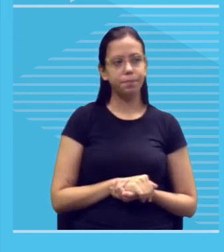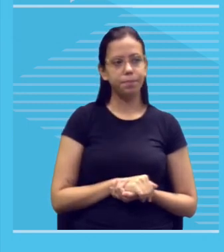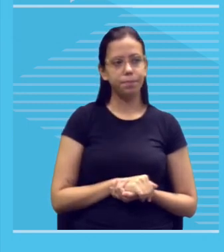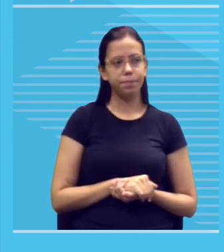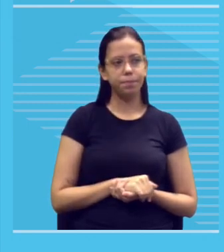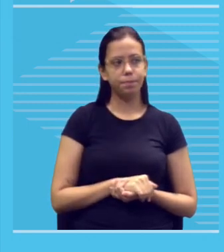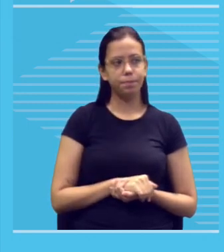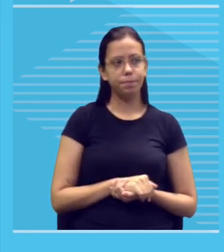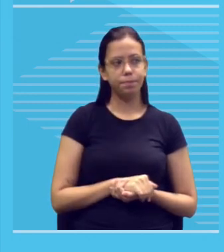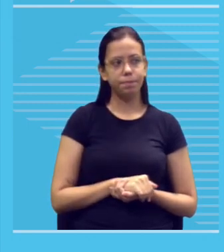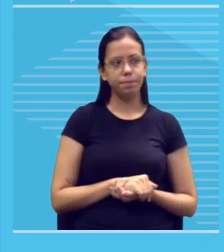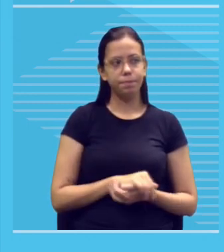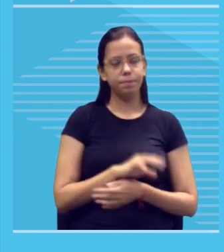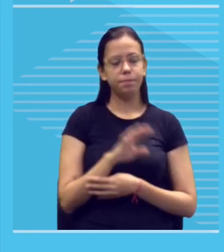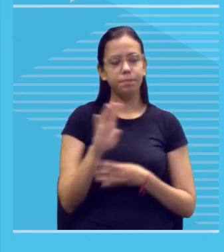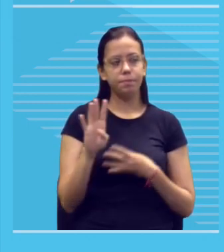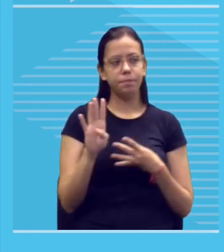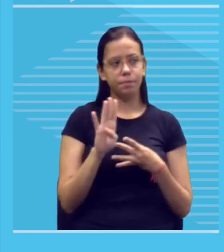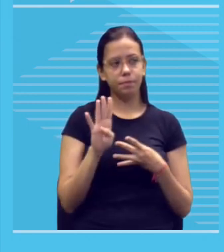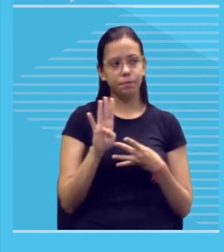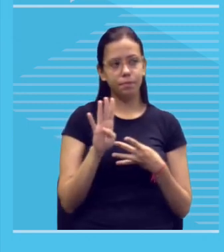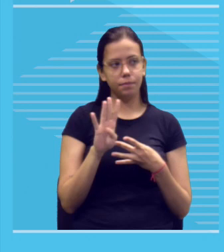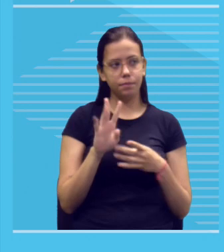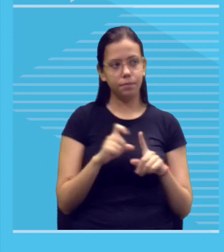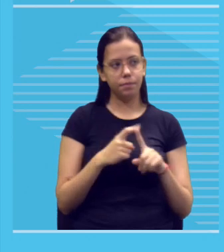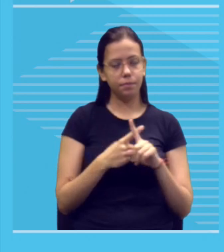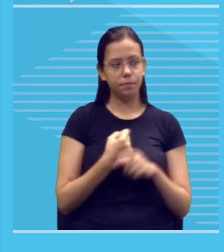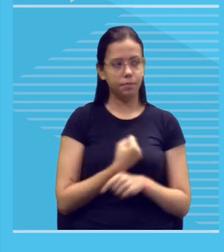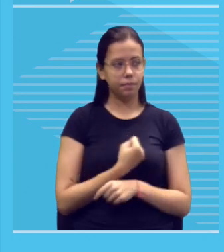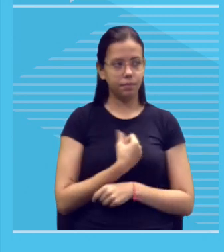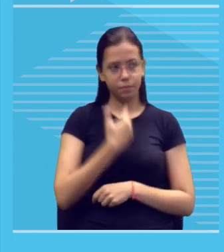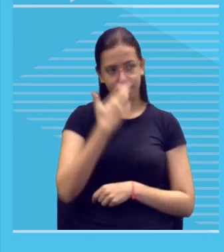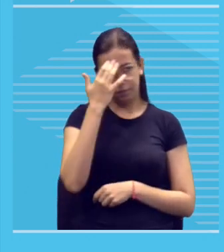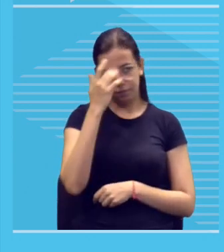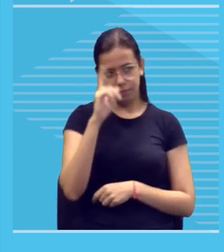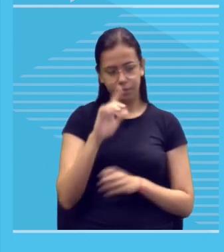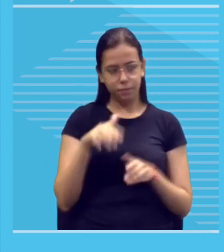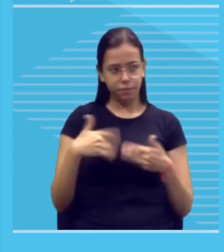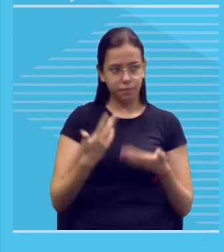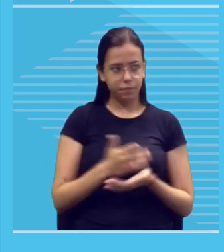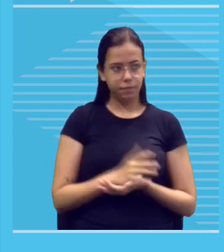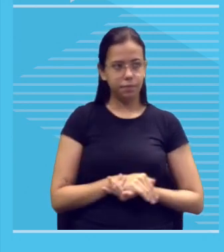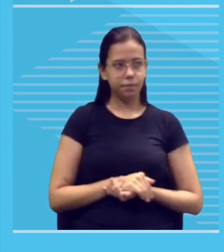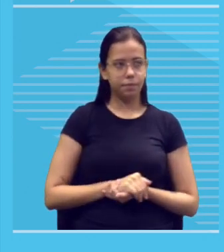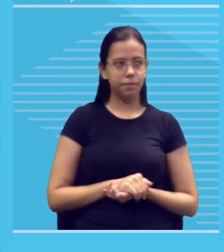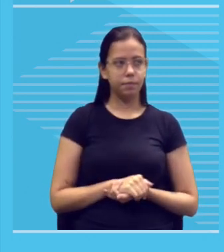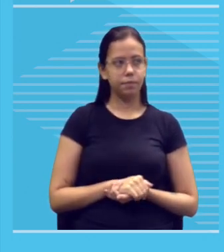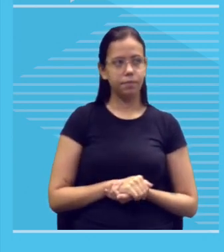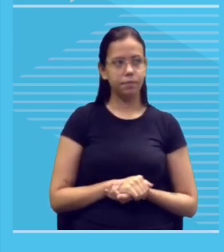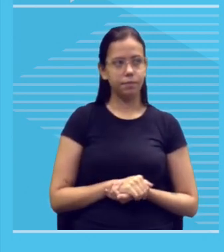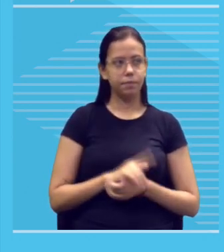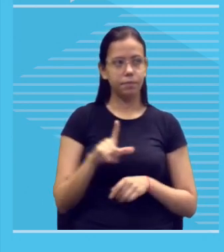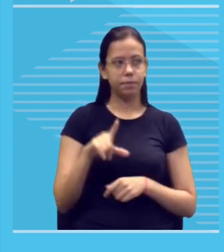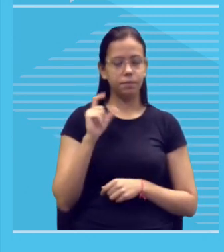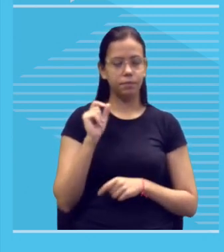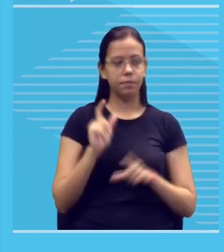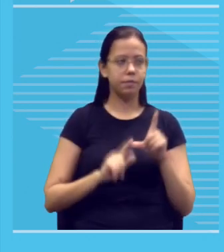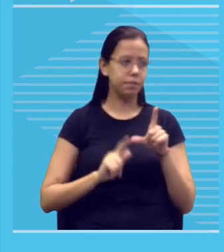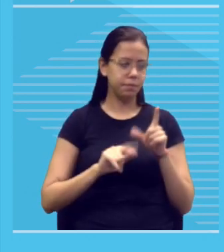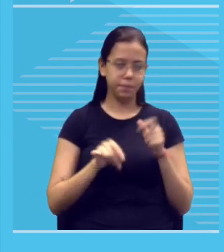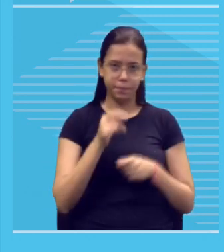na letra b o quíntuplo de um número eu não sei que número é vamos escolher uma letra j